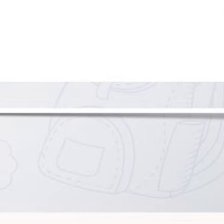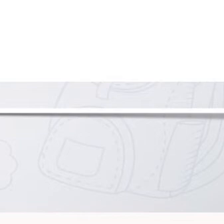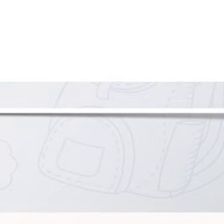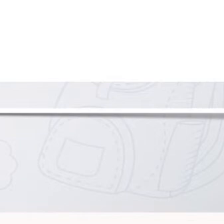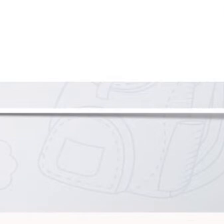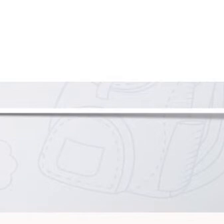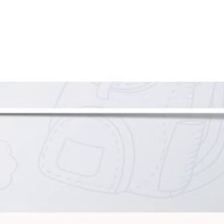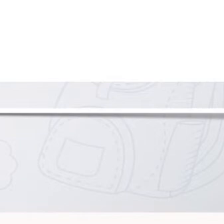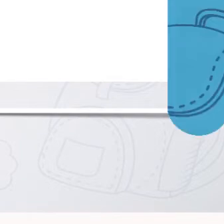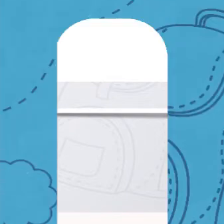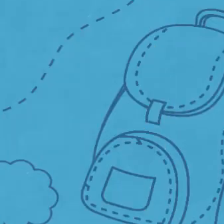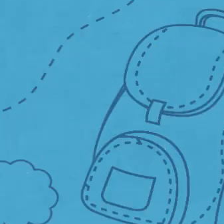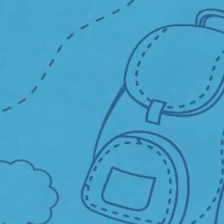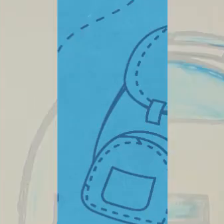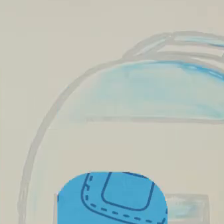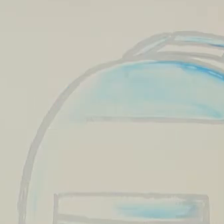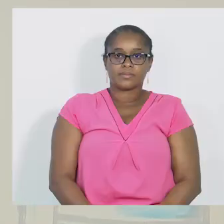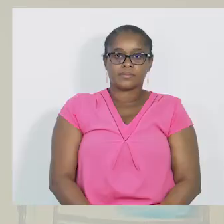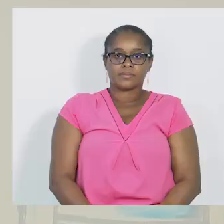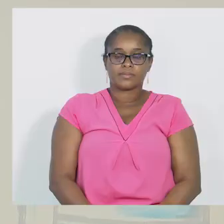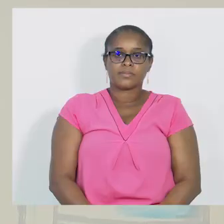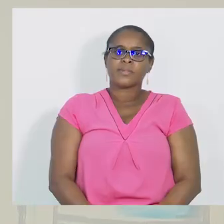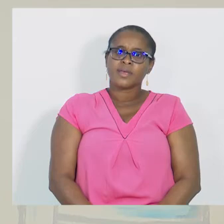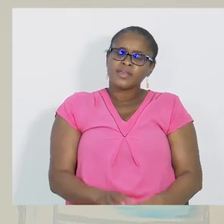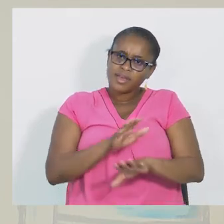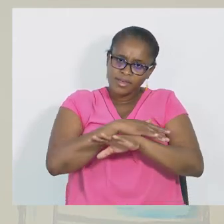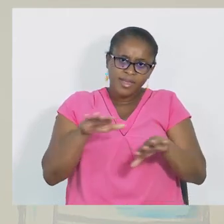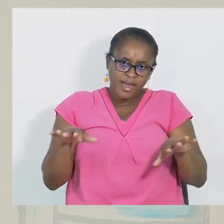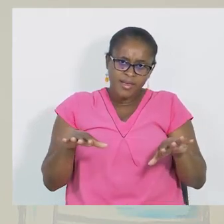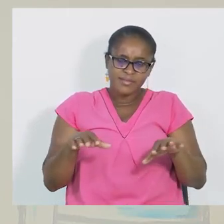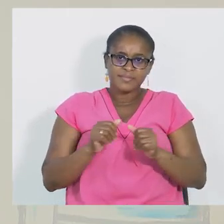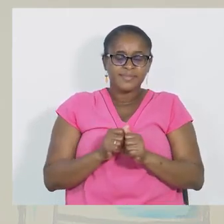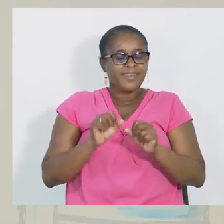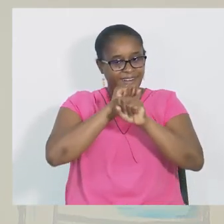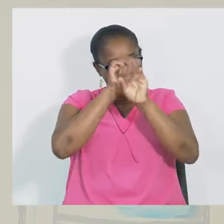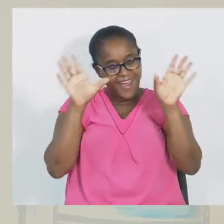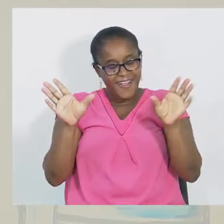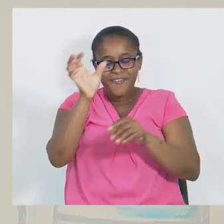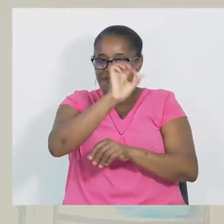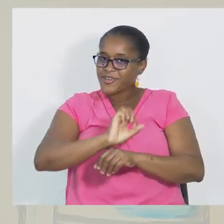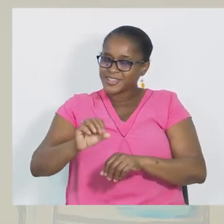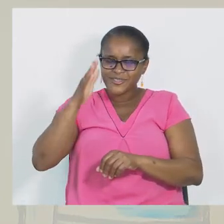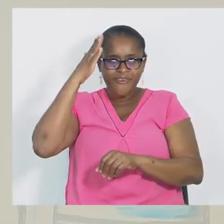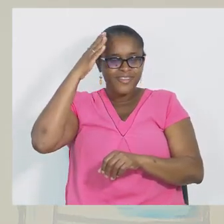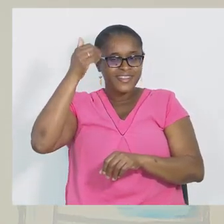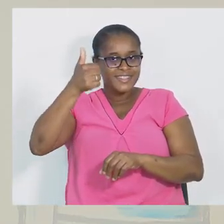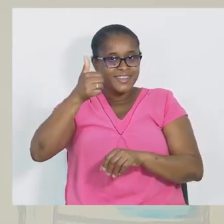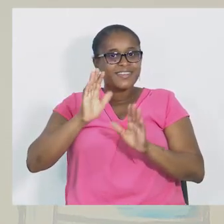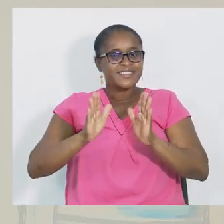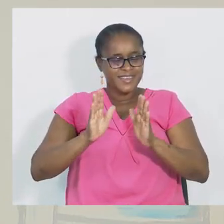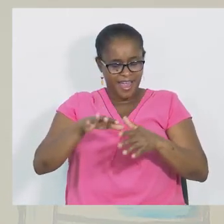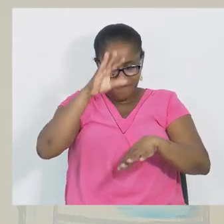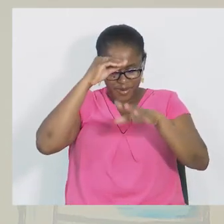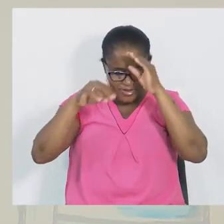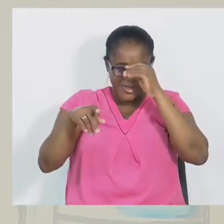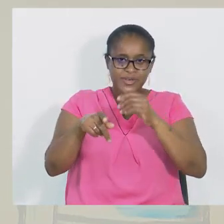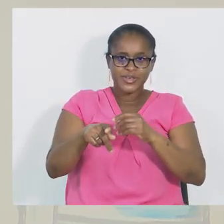temos tais, ok? Que varia, não é? E os outros não. Então, como eu já tinha